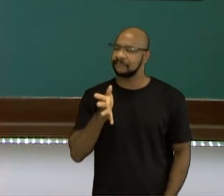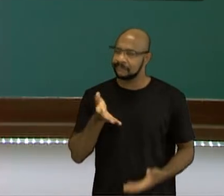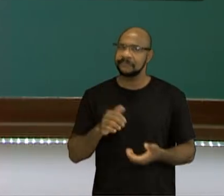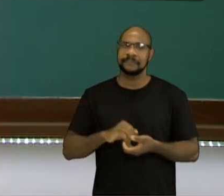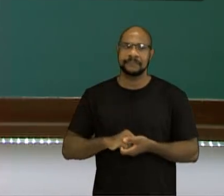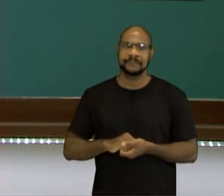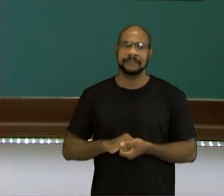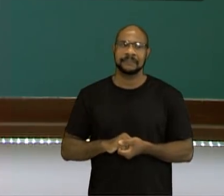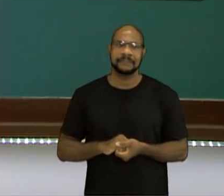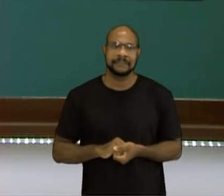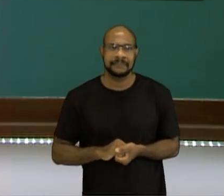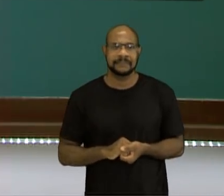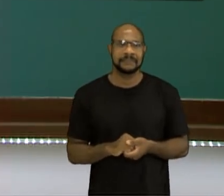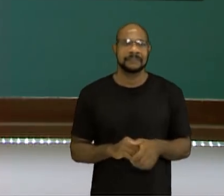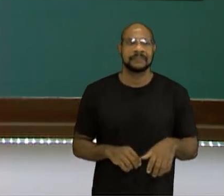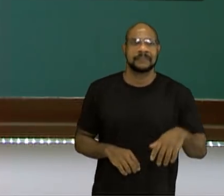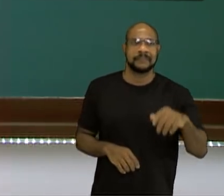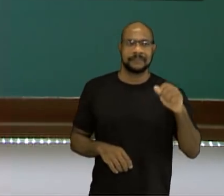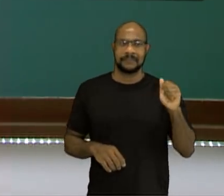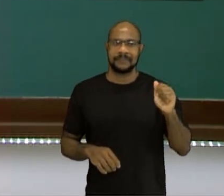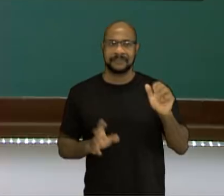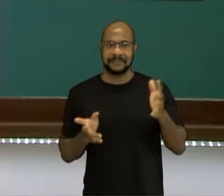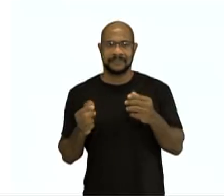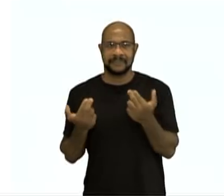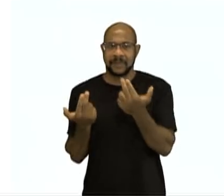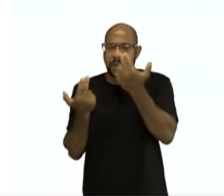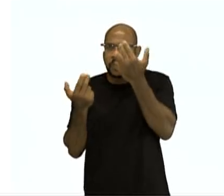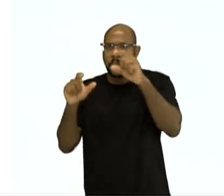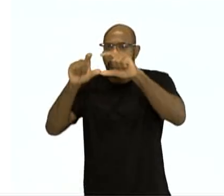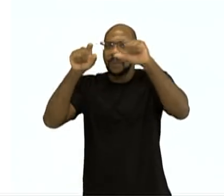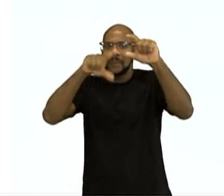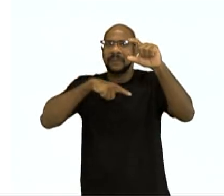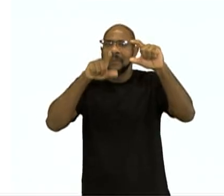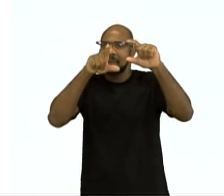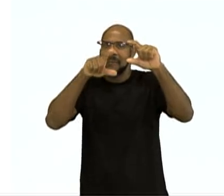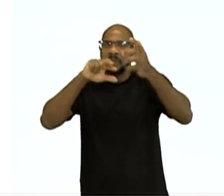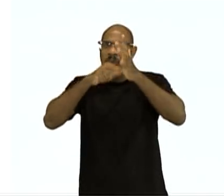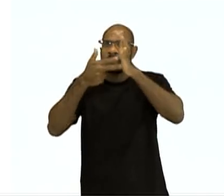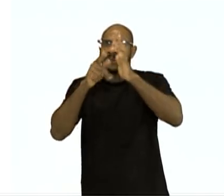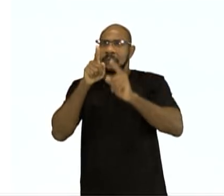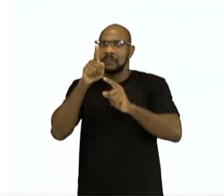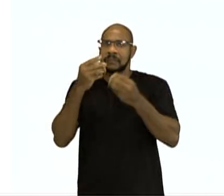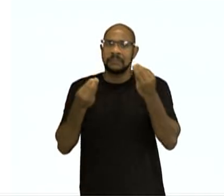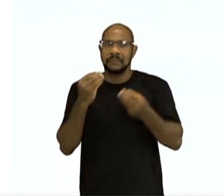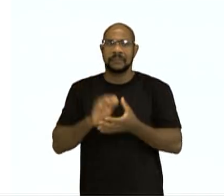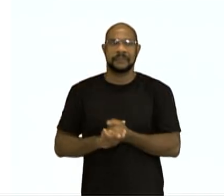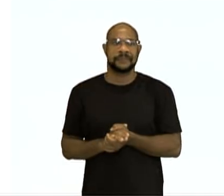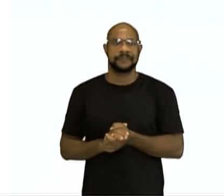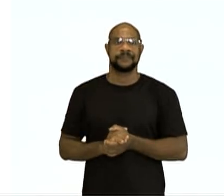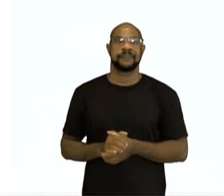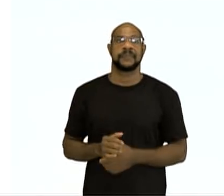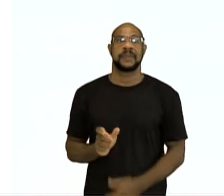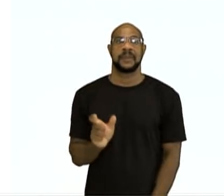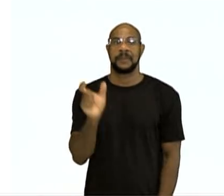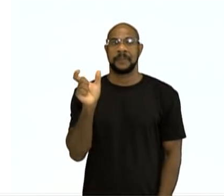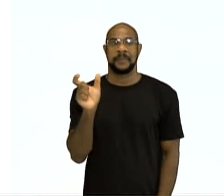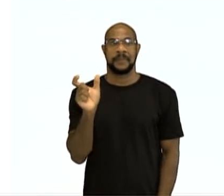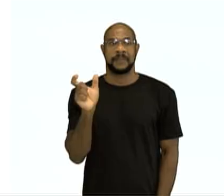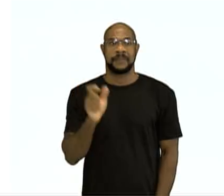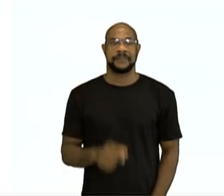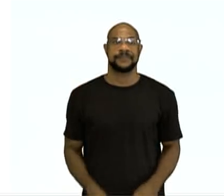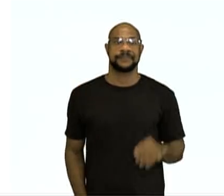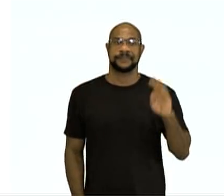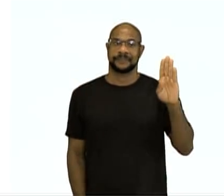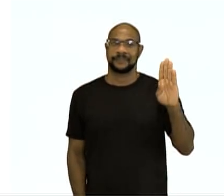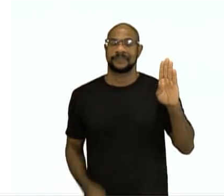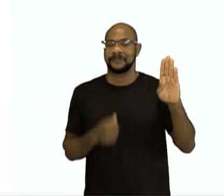esse fast é o mesmo desse? Vamos observar? Vamos lá então. Nesse contexto, a palavra fast significa